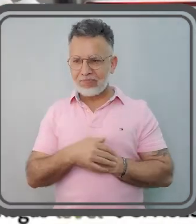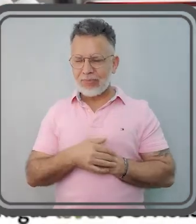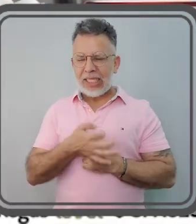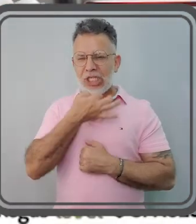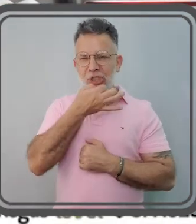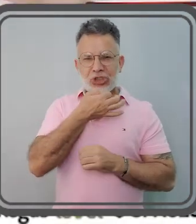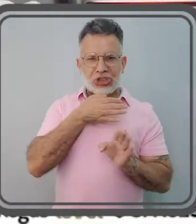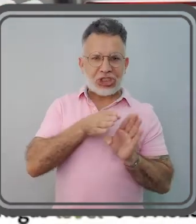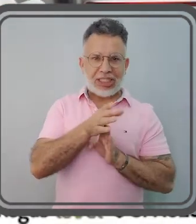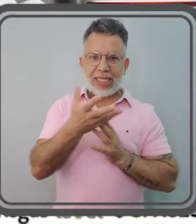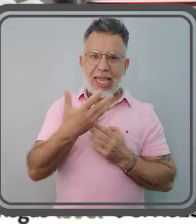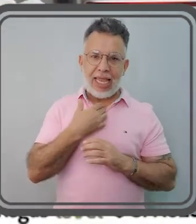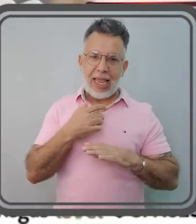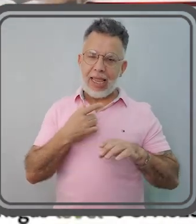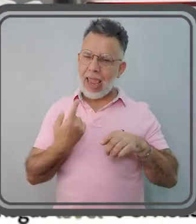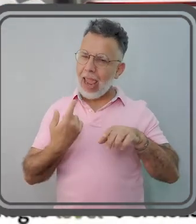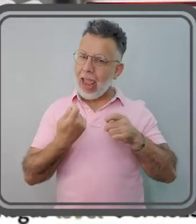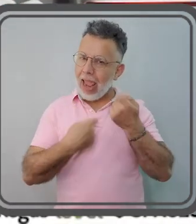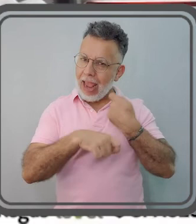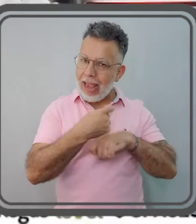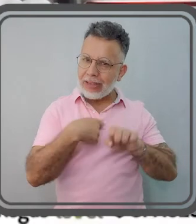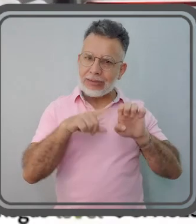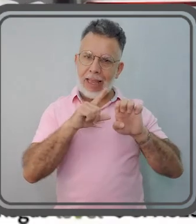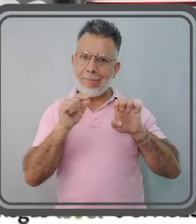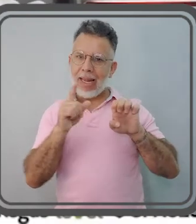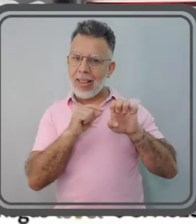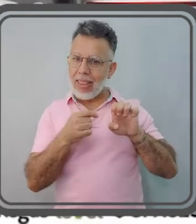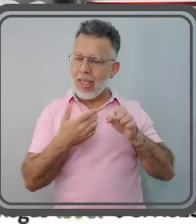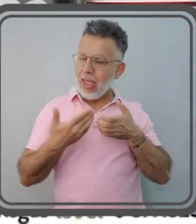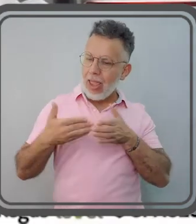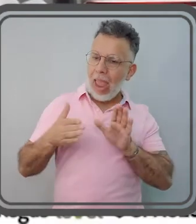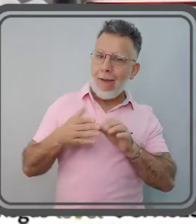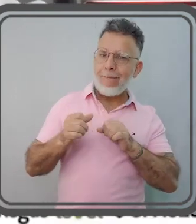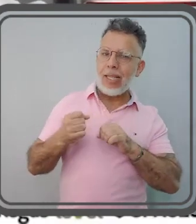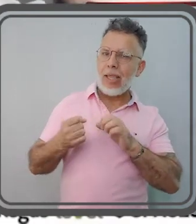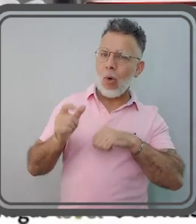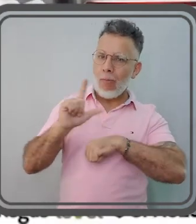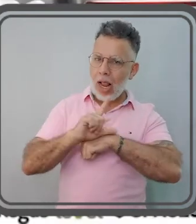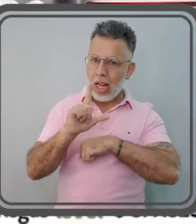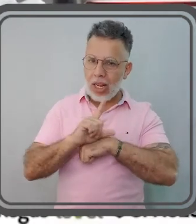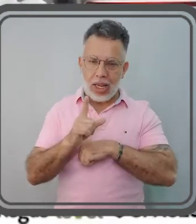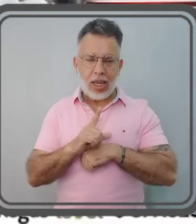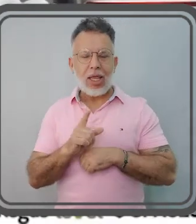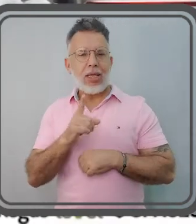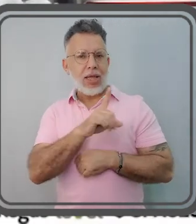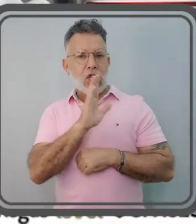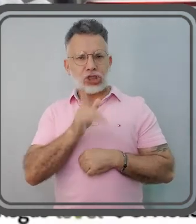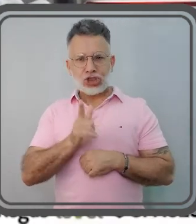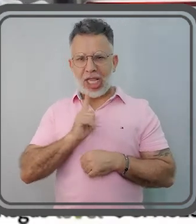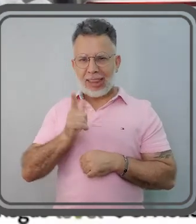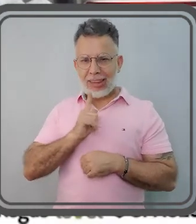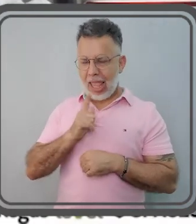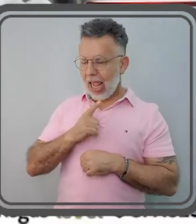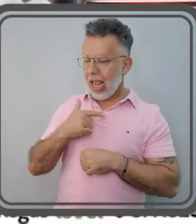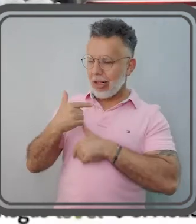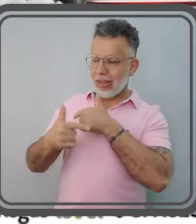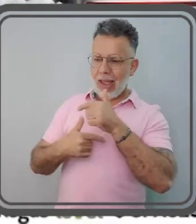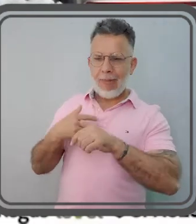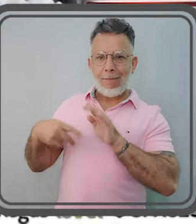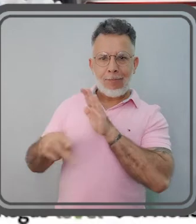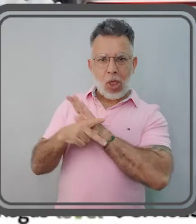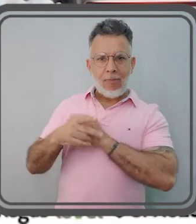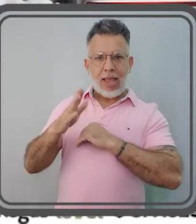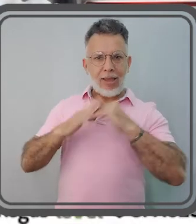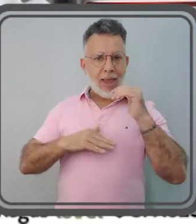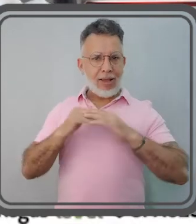uma franquia, para quem já tem operações próprias e quer abrir uma franqueadora. Enfim, fique à vontade para